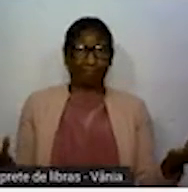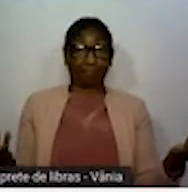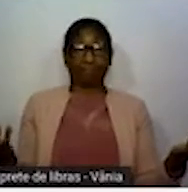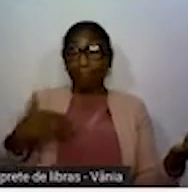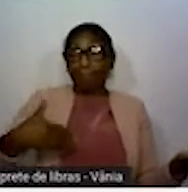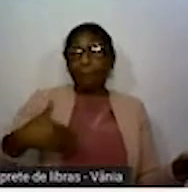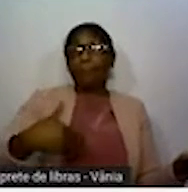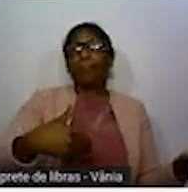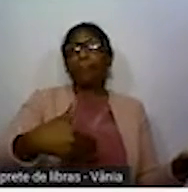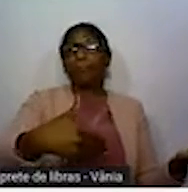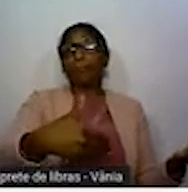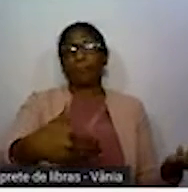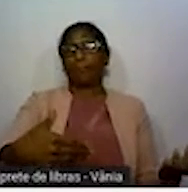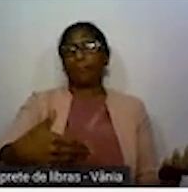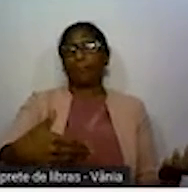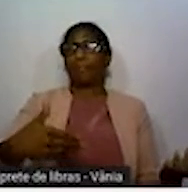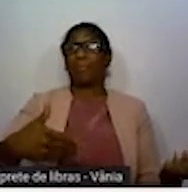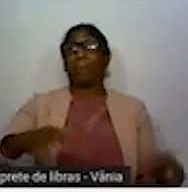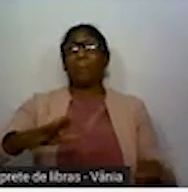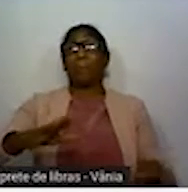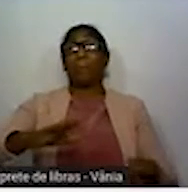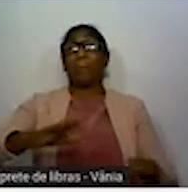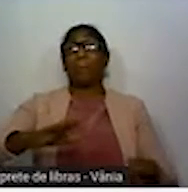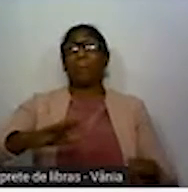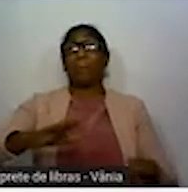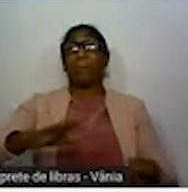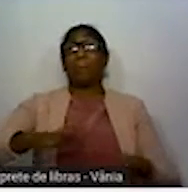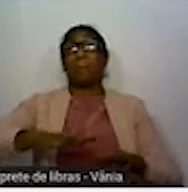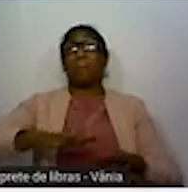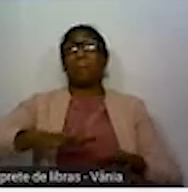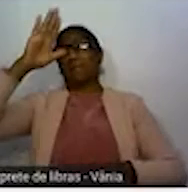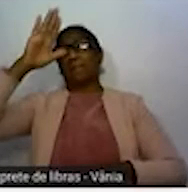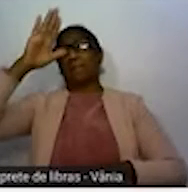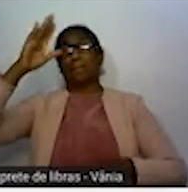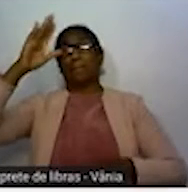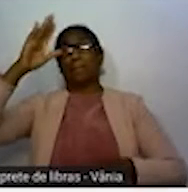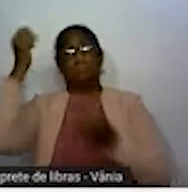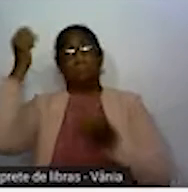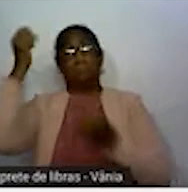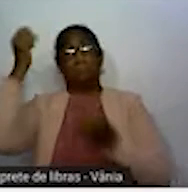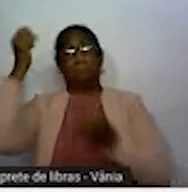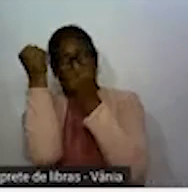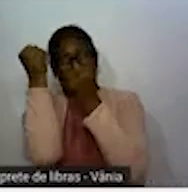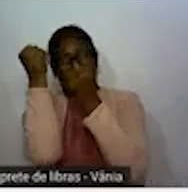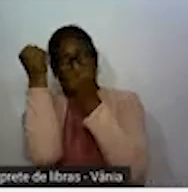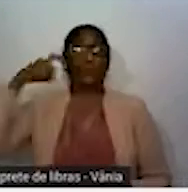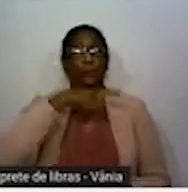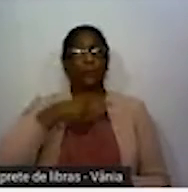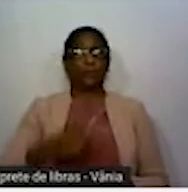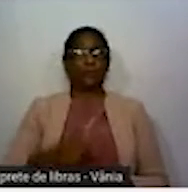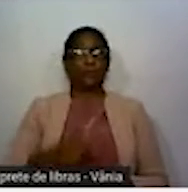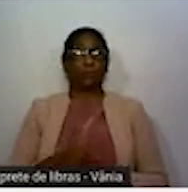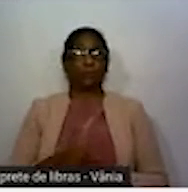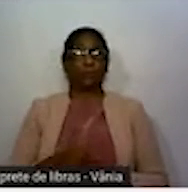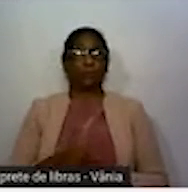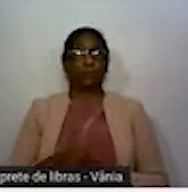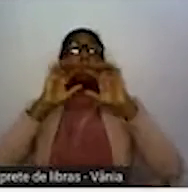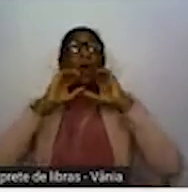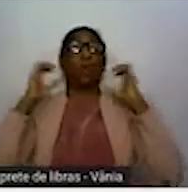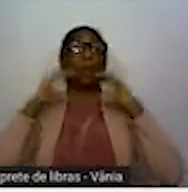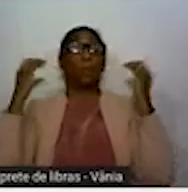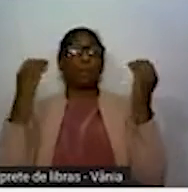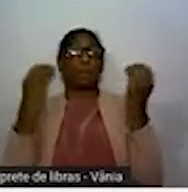sobrecarga de demanda para a rede pública de ensino que não conseguirá atender então nós podemos ter duplamente